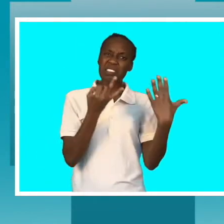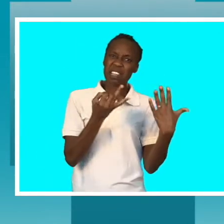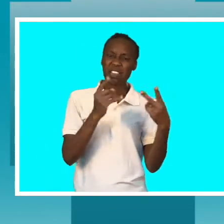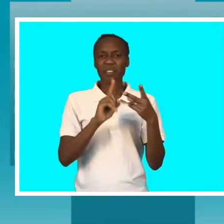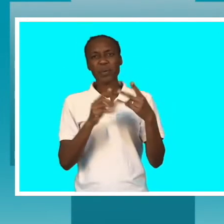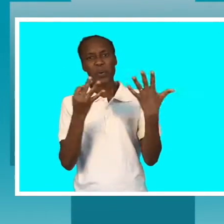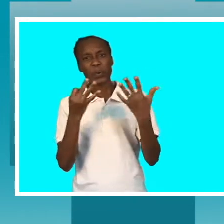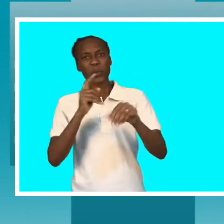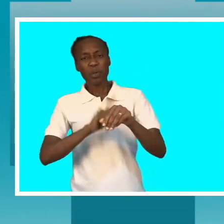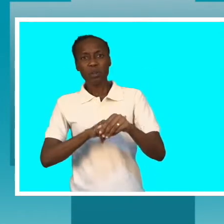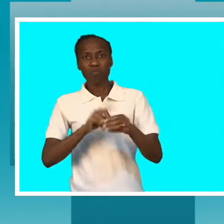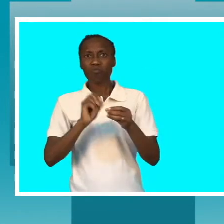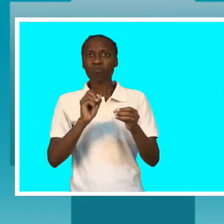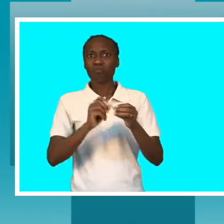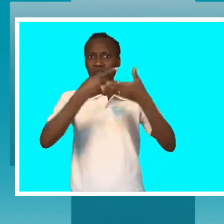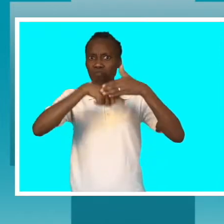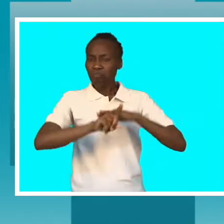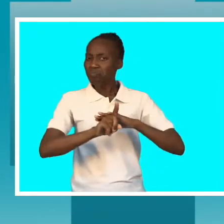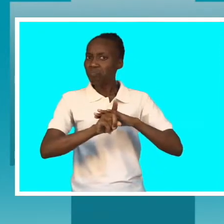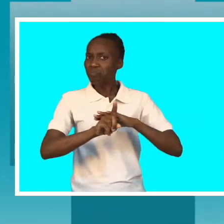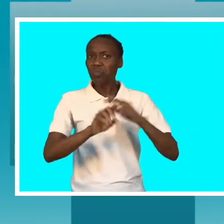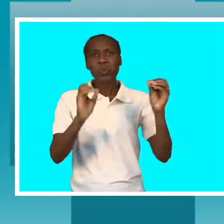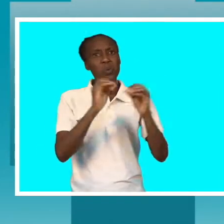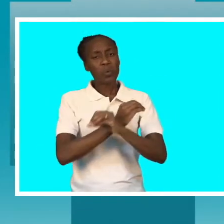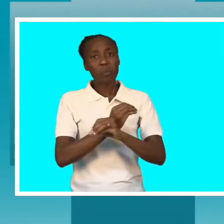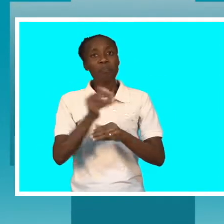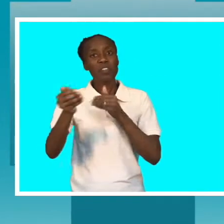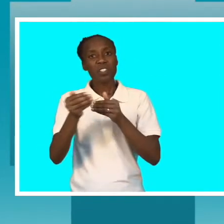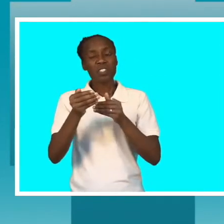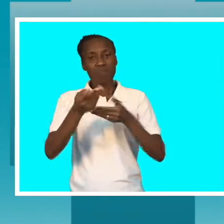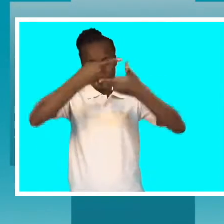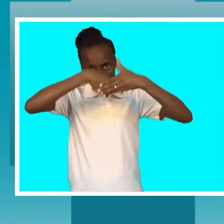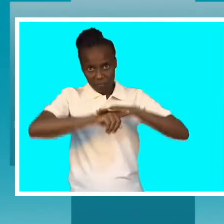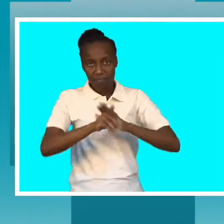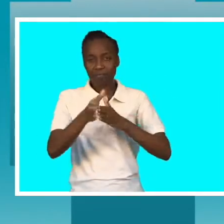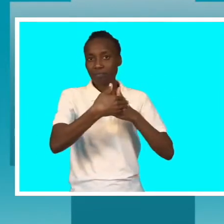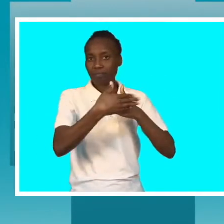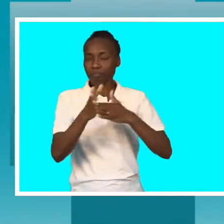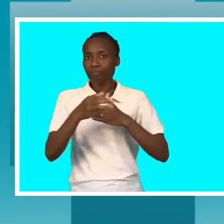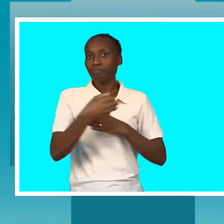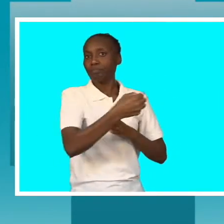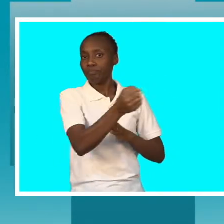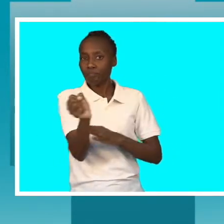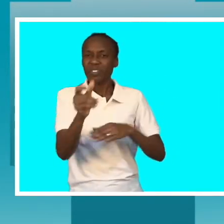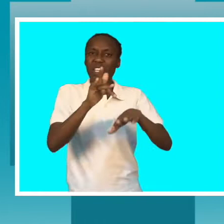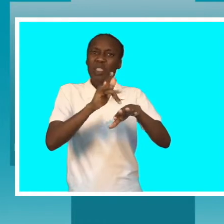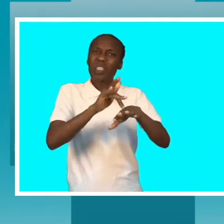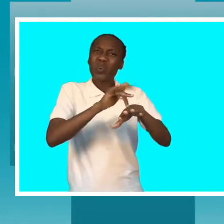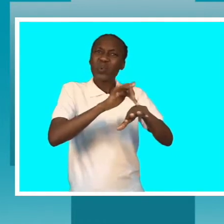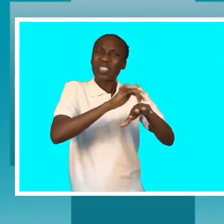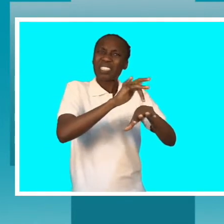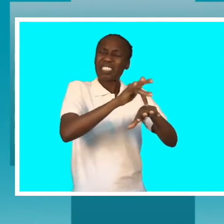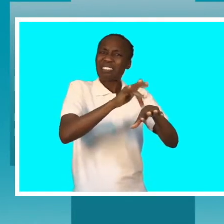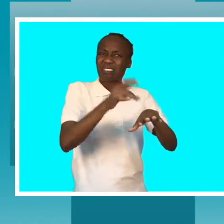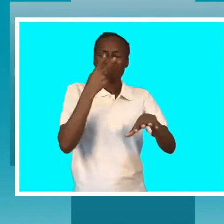até 7 ou 8 horas. Ela não sai de dentro. Daí, os vizinhos vieram, empurrar a porta, entraram aí. Foram